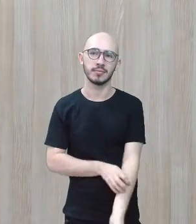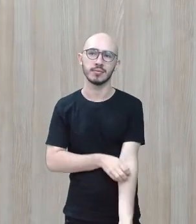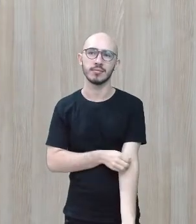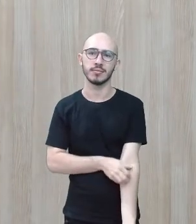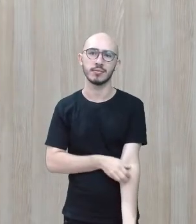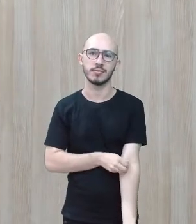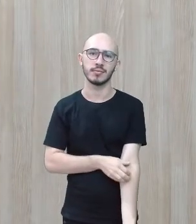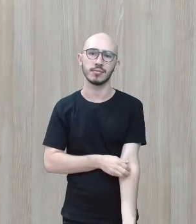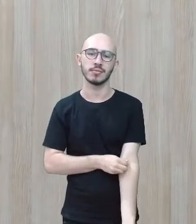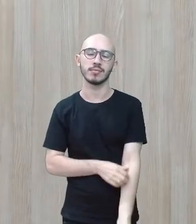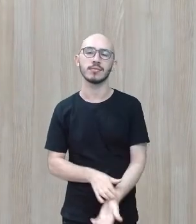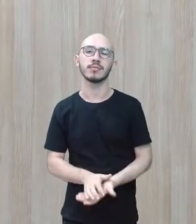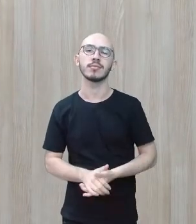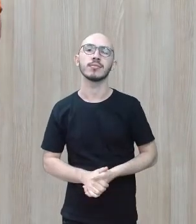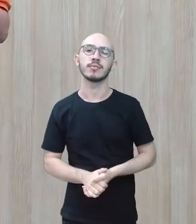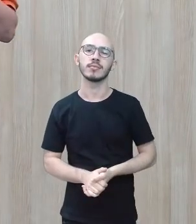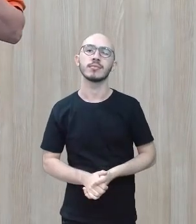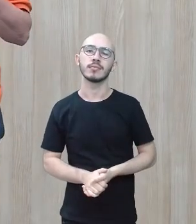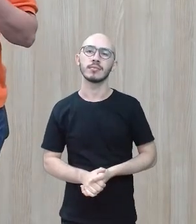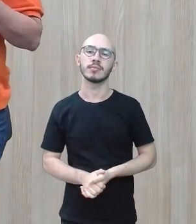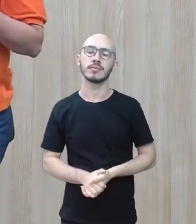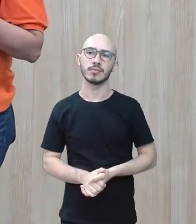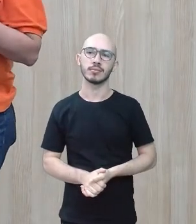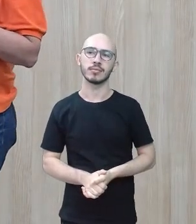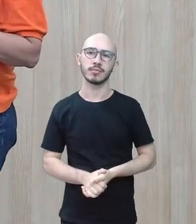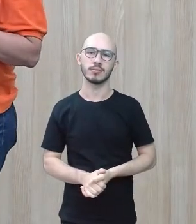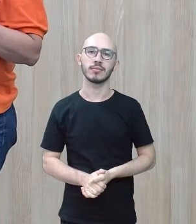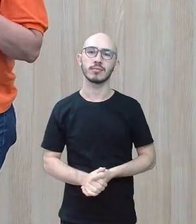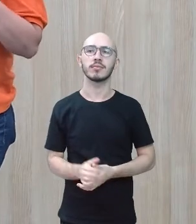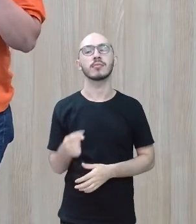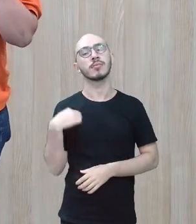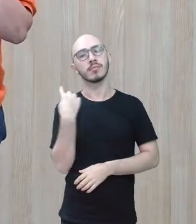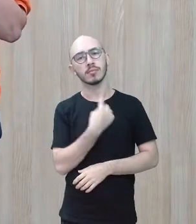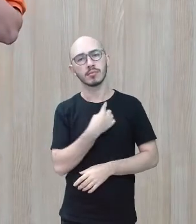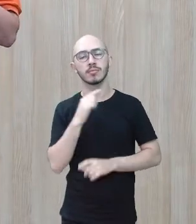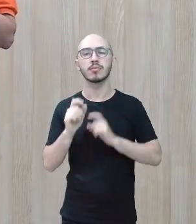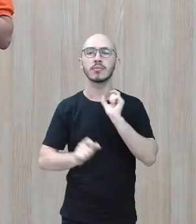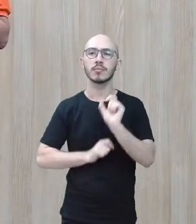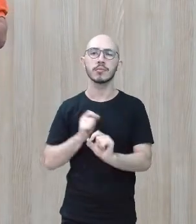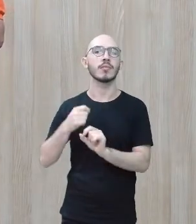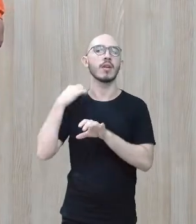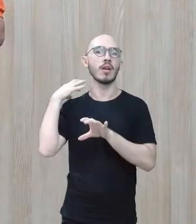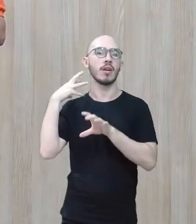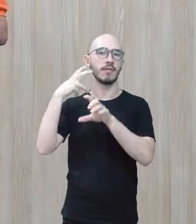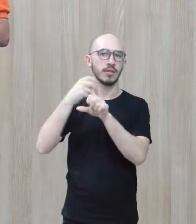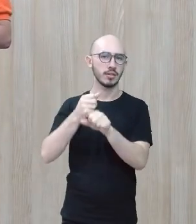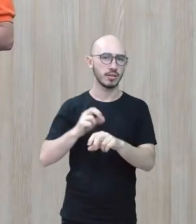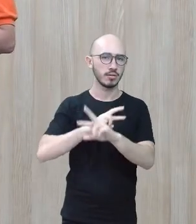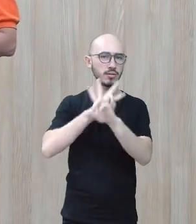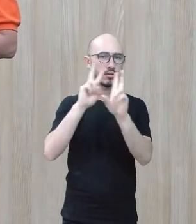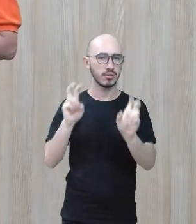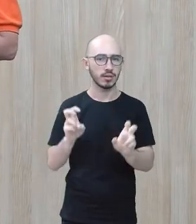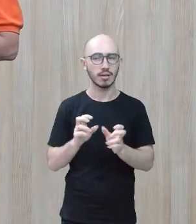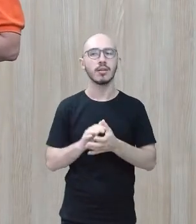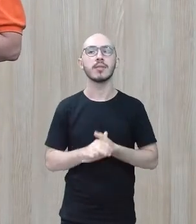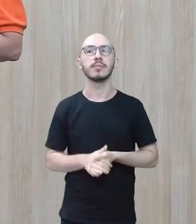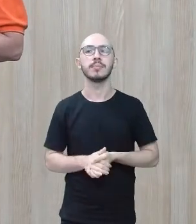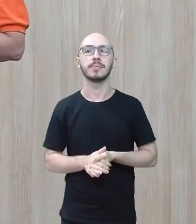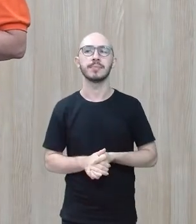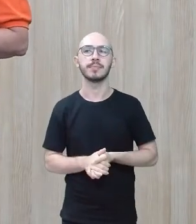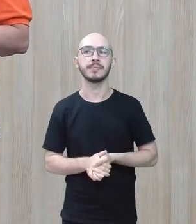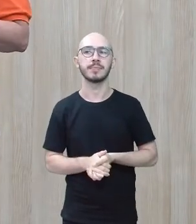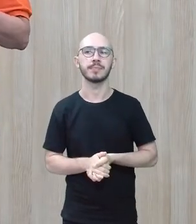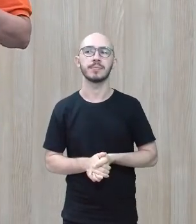Como falei para vocês, estamos vendo, não é? Revisando este conteúdo